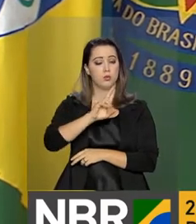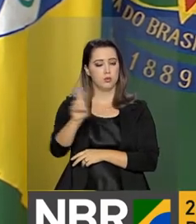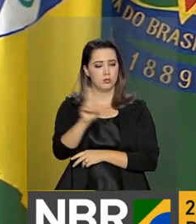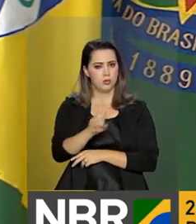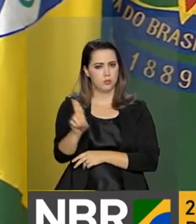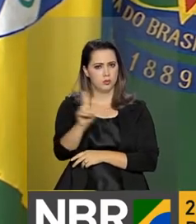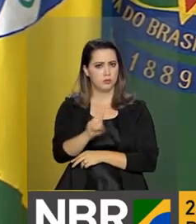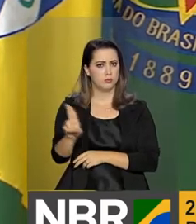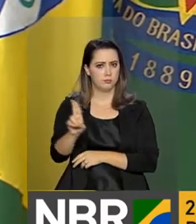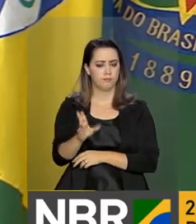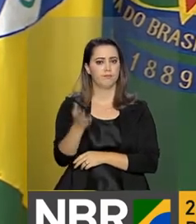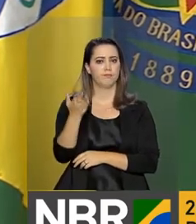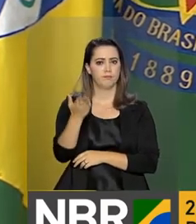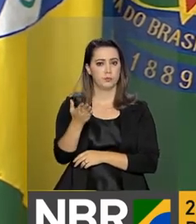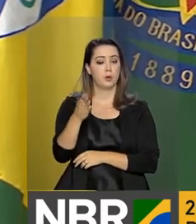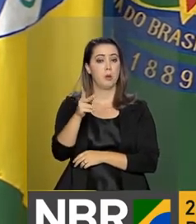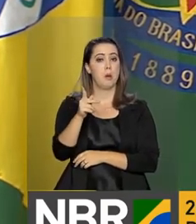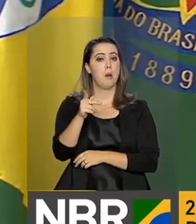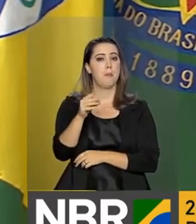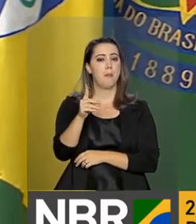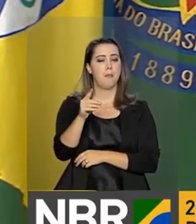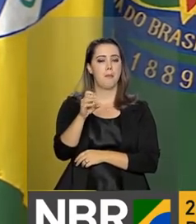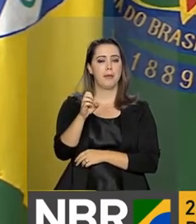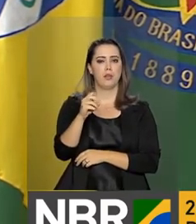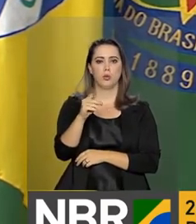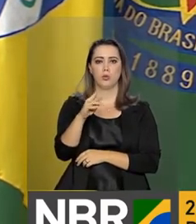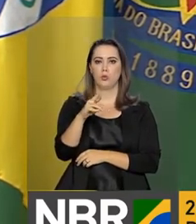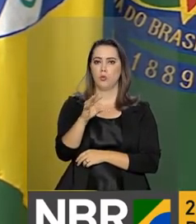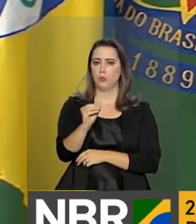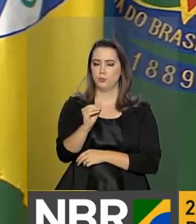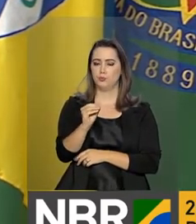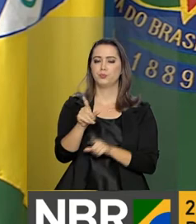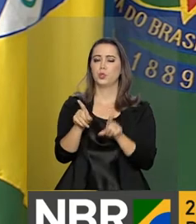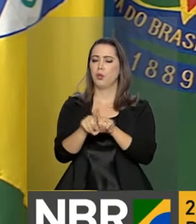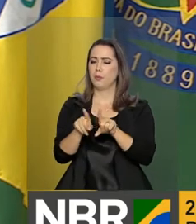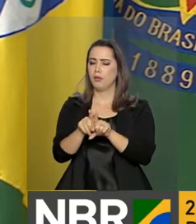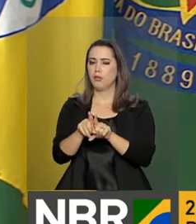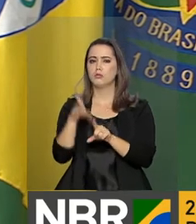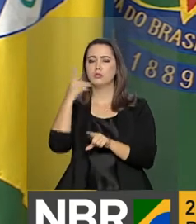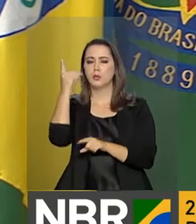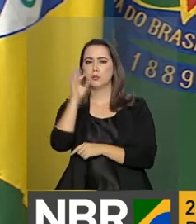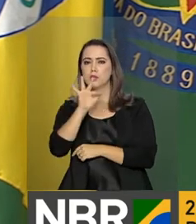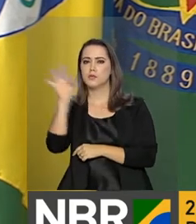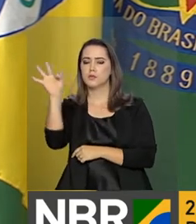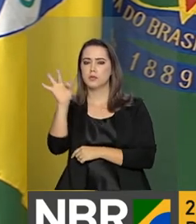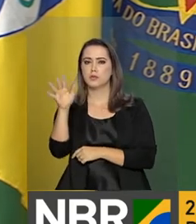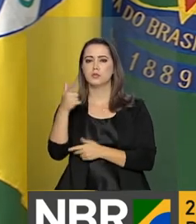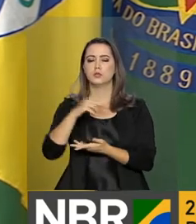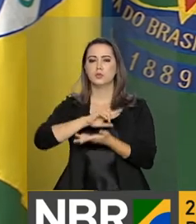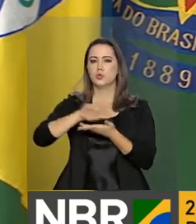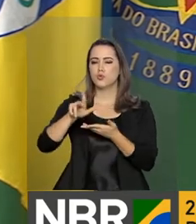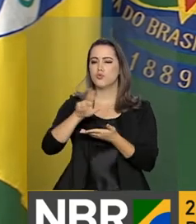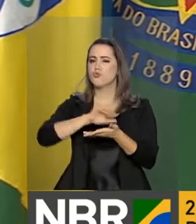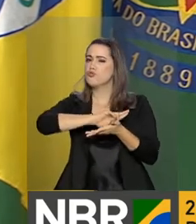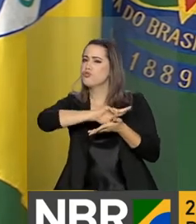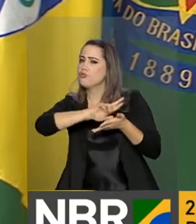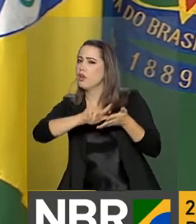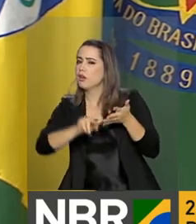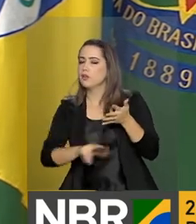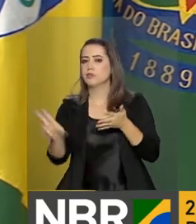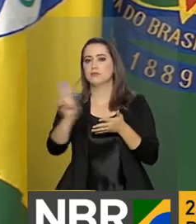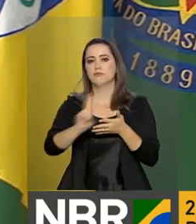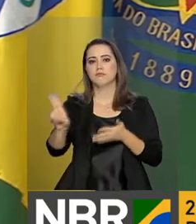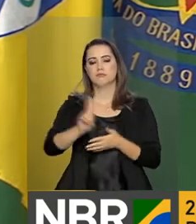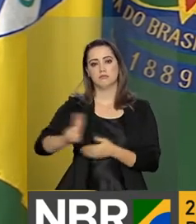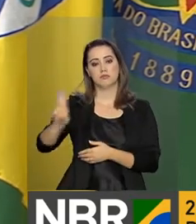Ciro Nogueira, Pedro Chaves, os deputados federais Alex Canziani, Alfredo Keffer, Caio Nárcio, Carlos